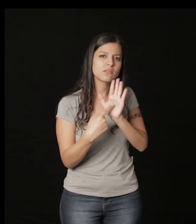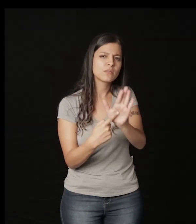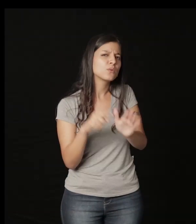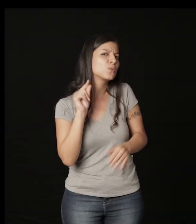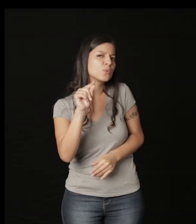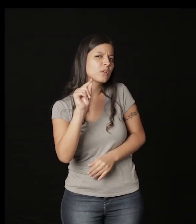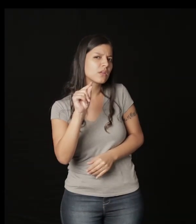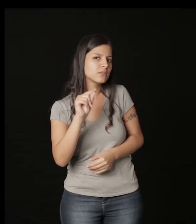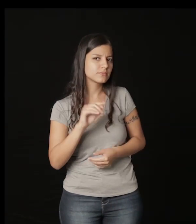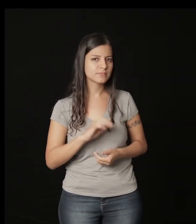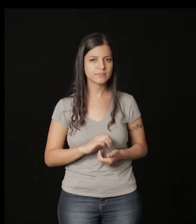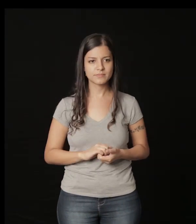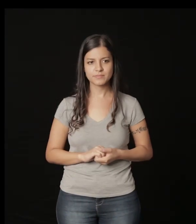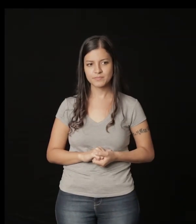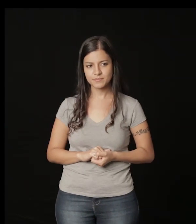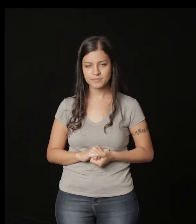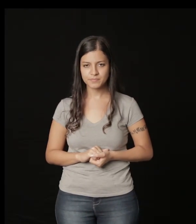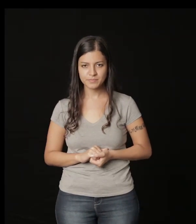back?